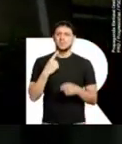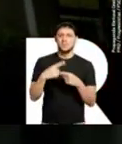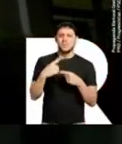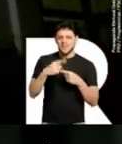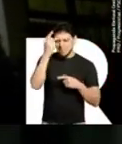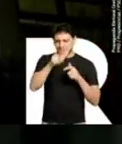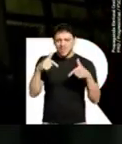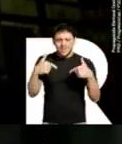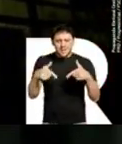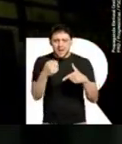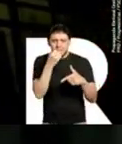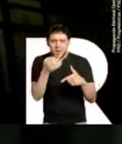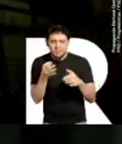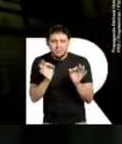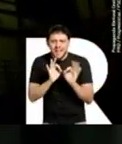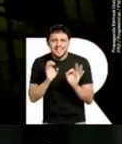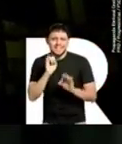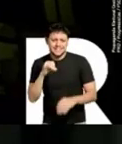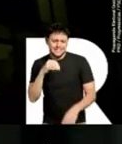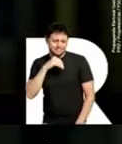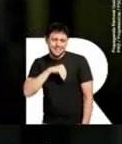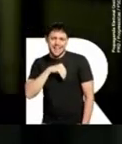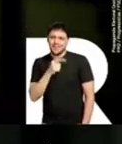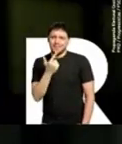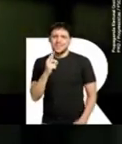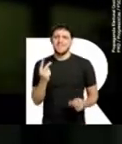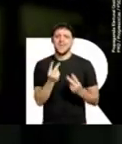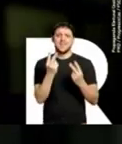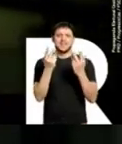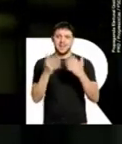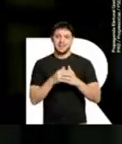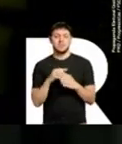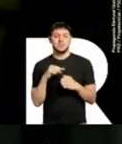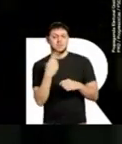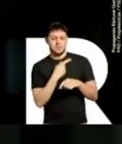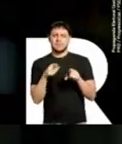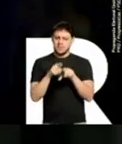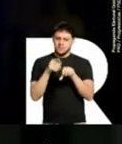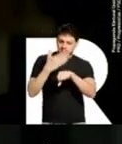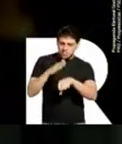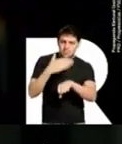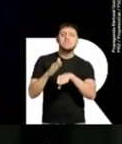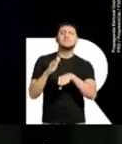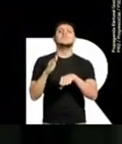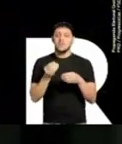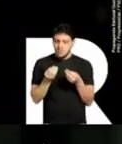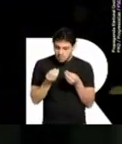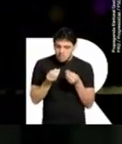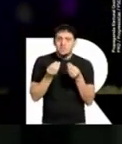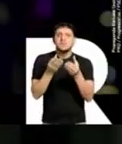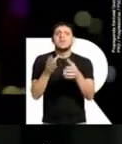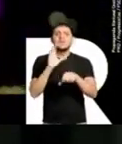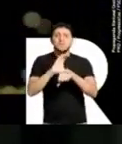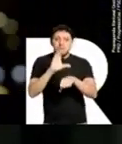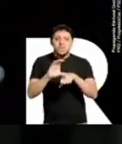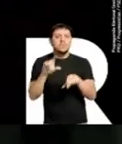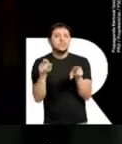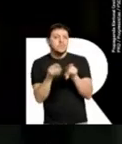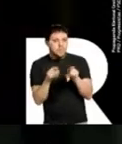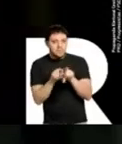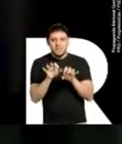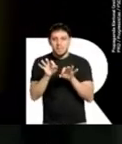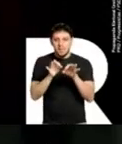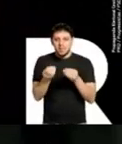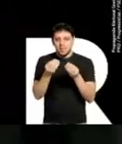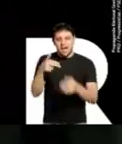Porque ninguém vai fazer um trabalho bom se não for valorizado. Além de valorizar, estamos treinando, capacitando e armando a